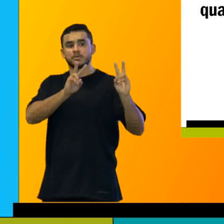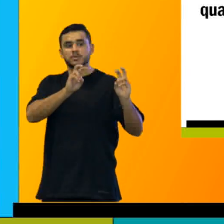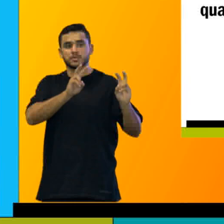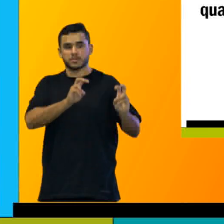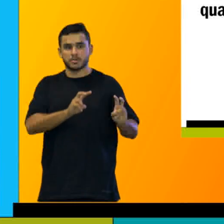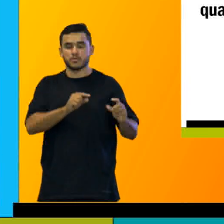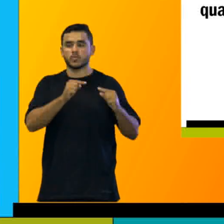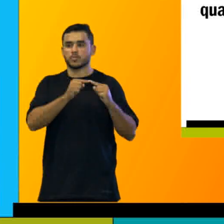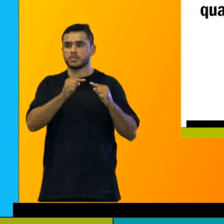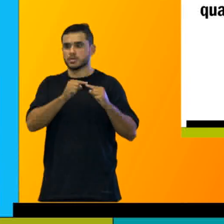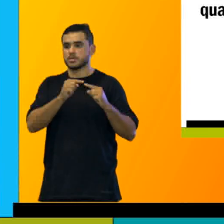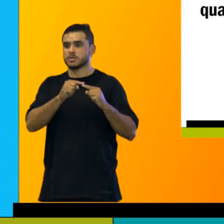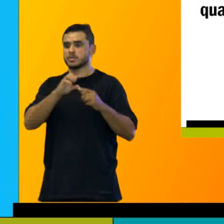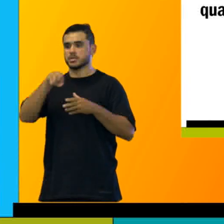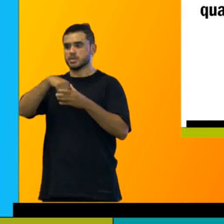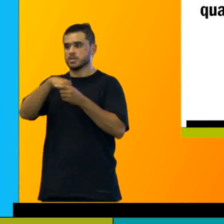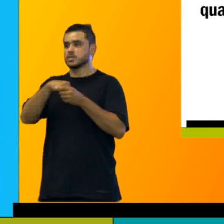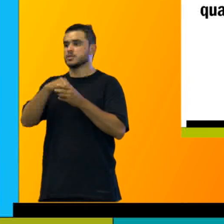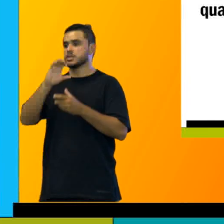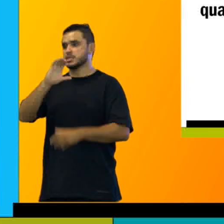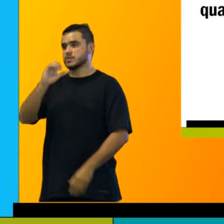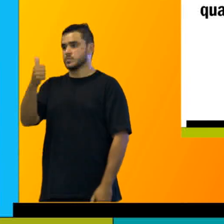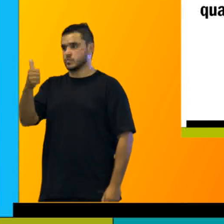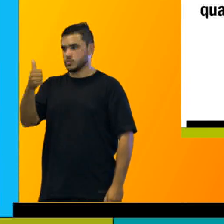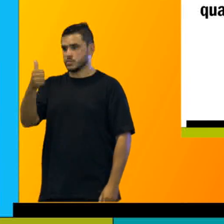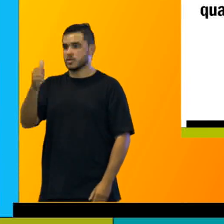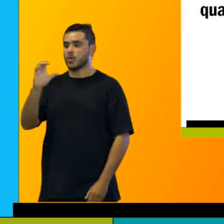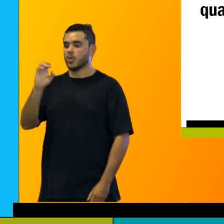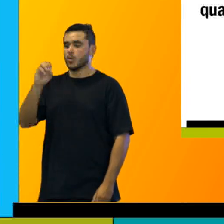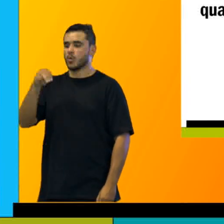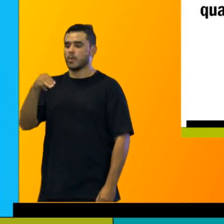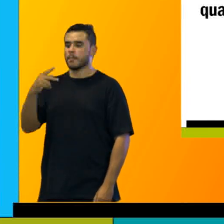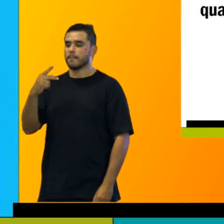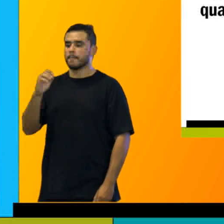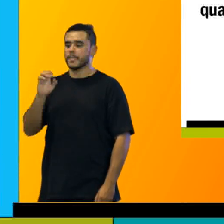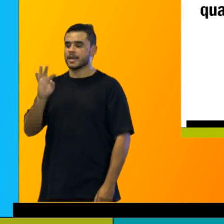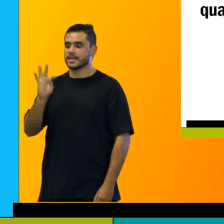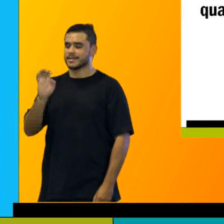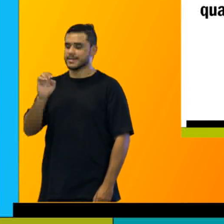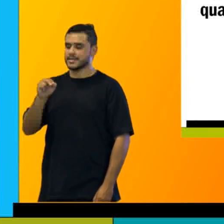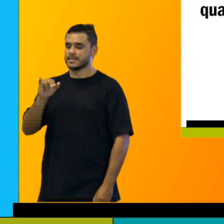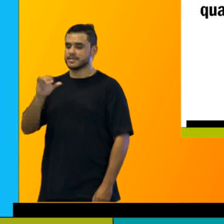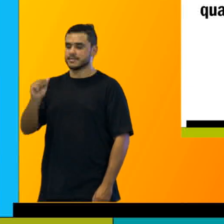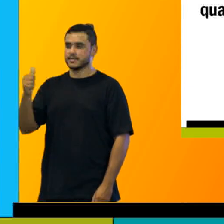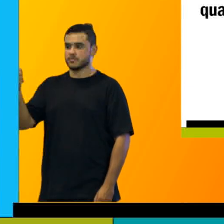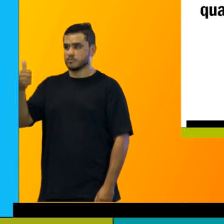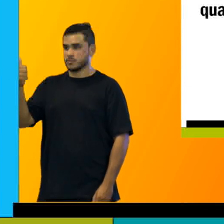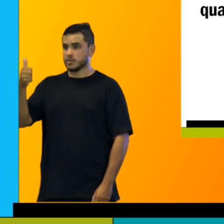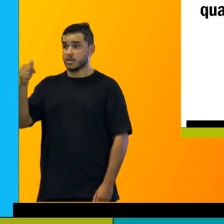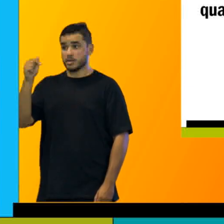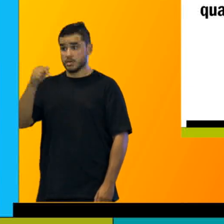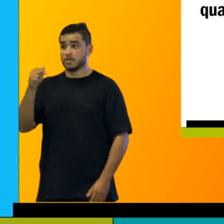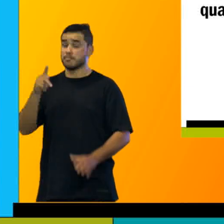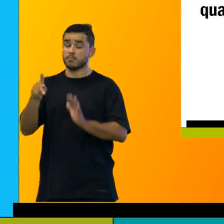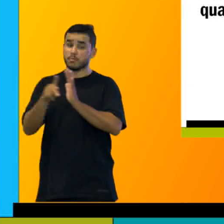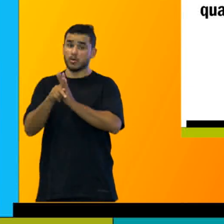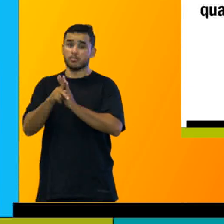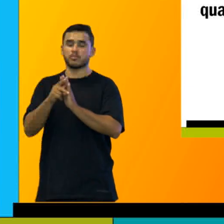a competência 1, de 10 a 15 questões. É quase um terço da prova, galera. Então, é uma competência muito importante. Olha a primeira questão,